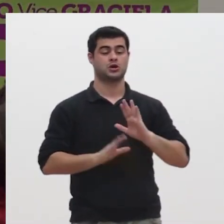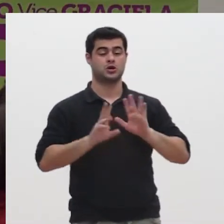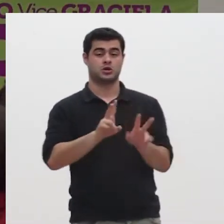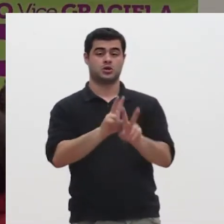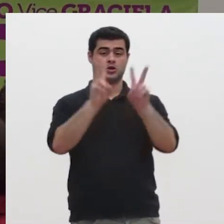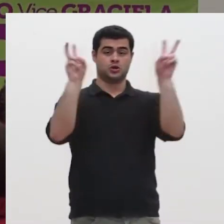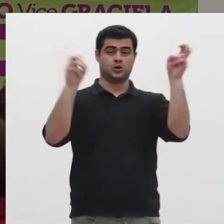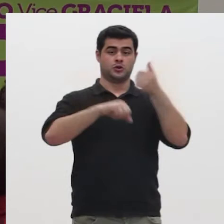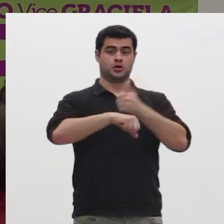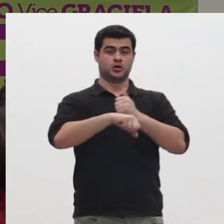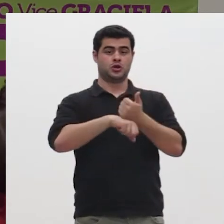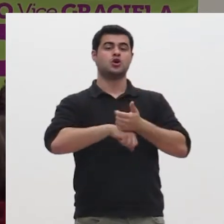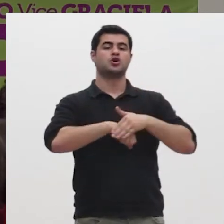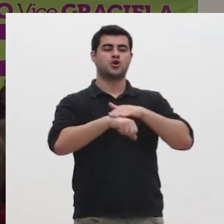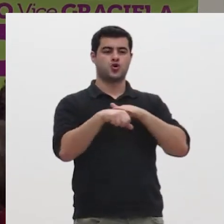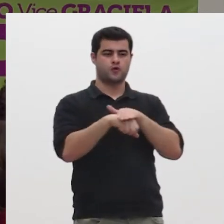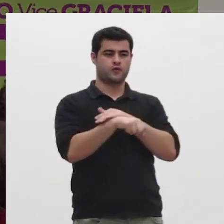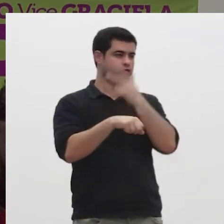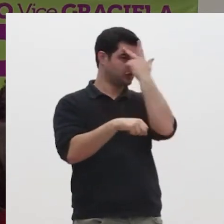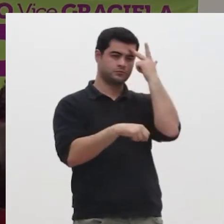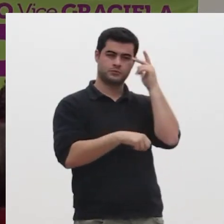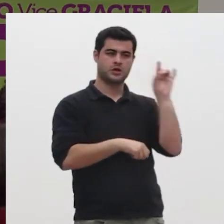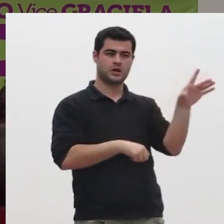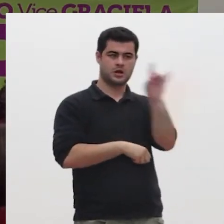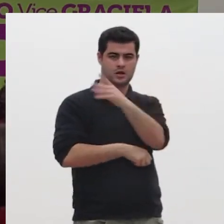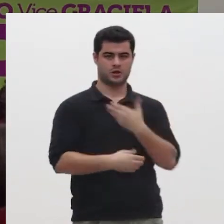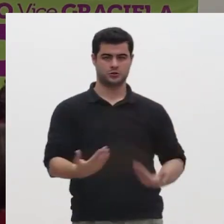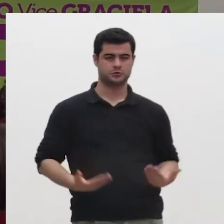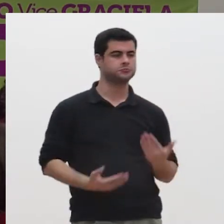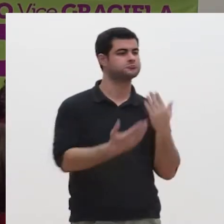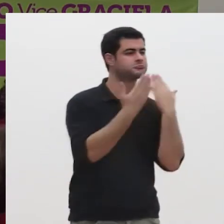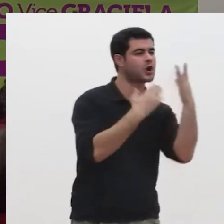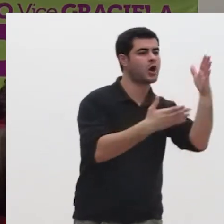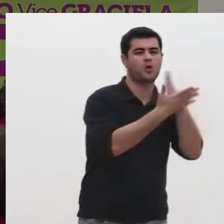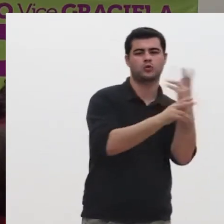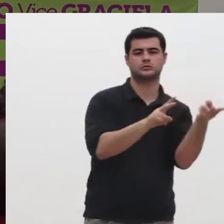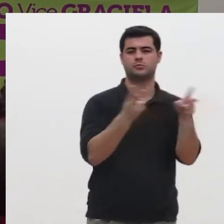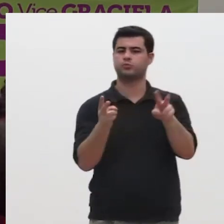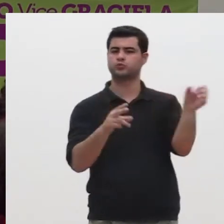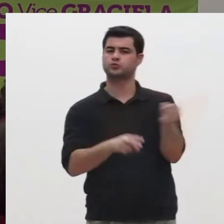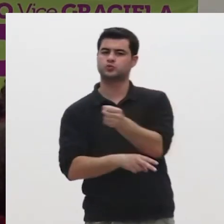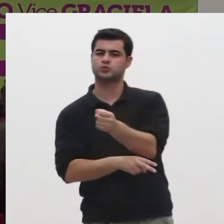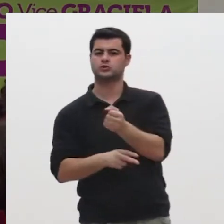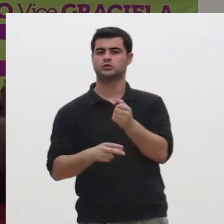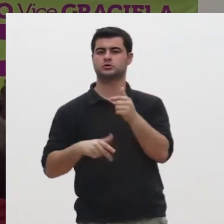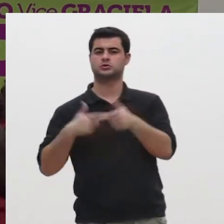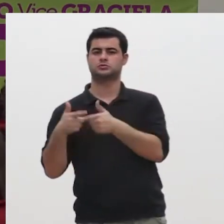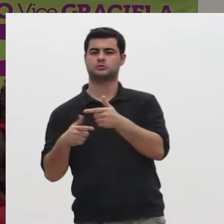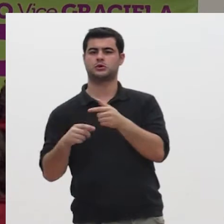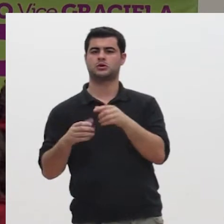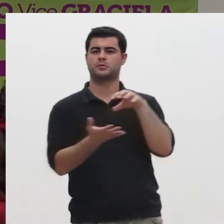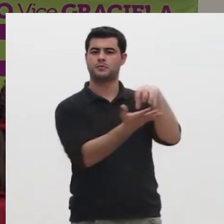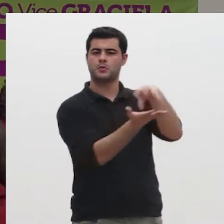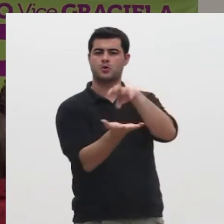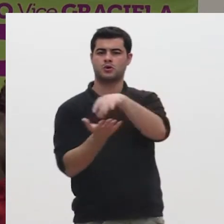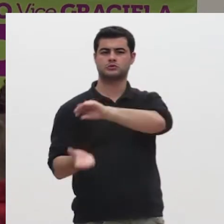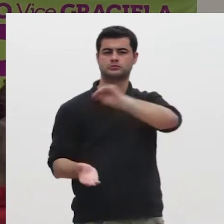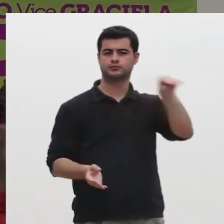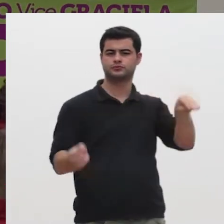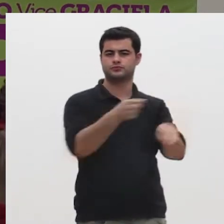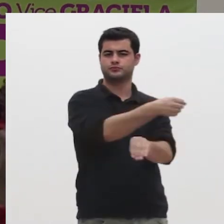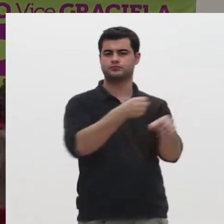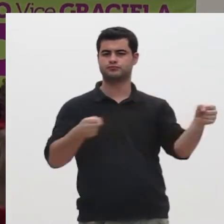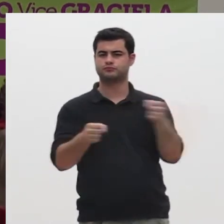enfim, internamente com os próprios servidores, tiramos servidor de uma unidade, foi para uma outra unidade, aumentamos o atendimento ao público do NPJ, o Núcleo de